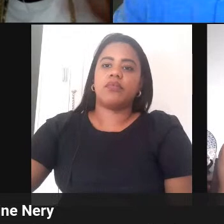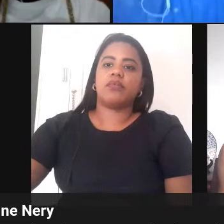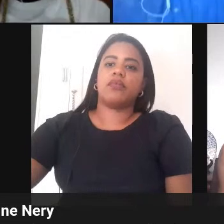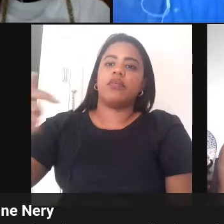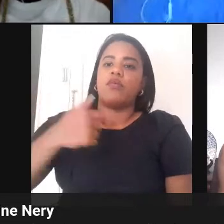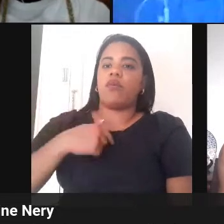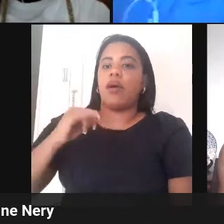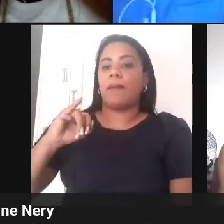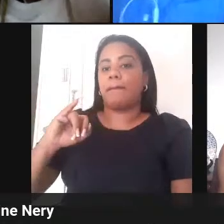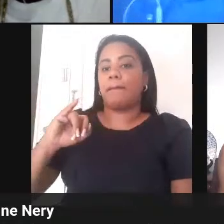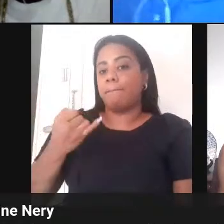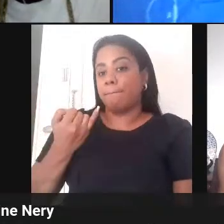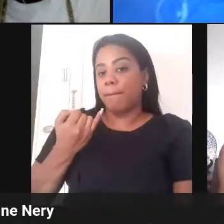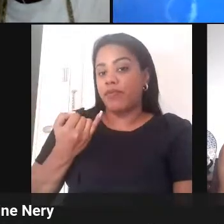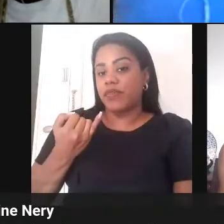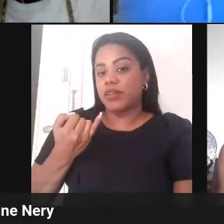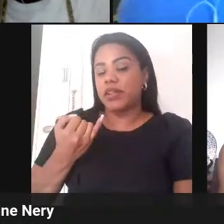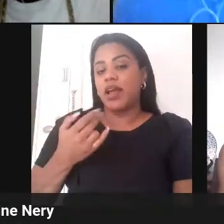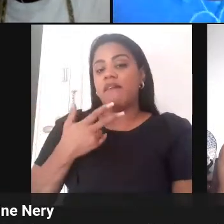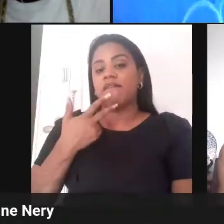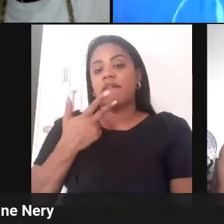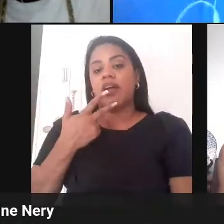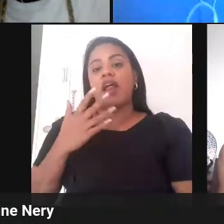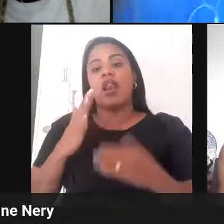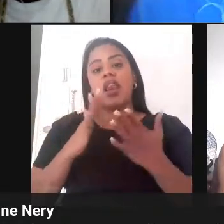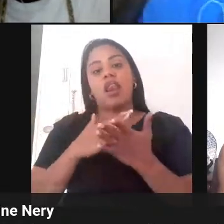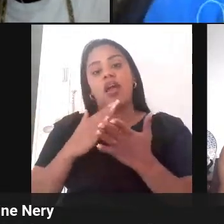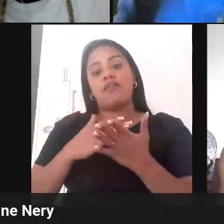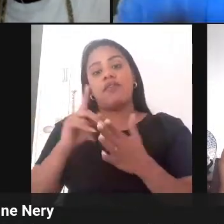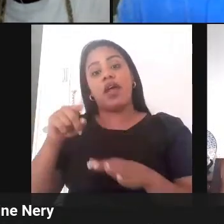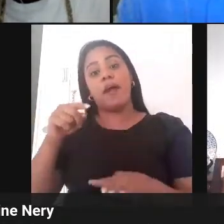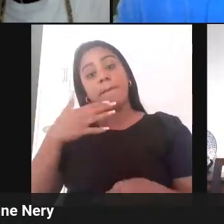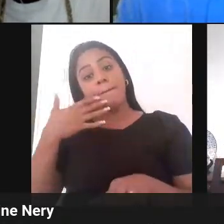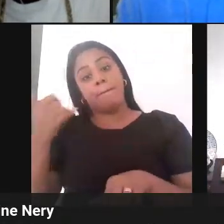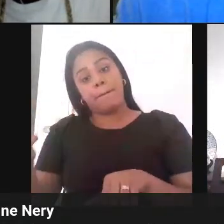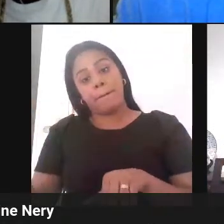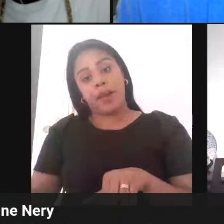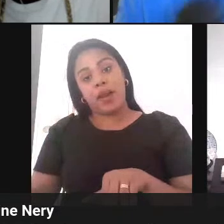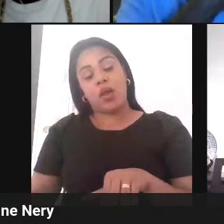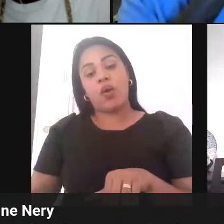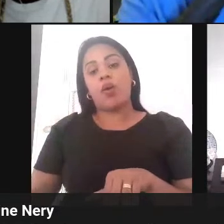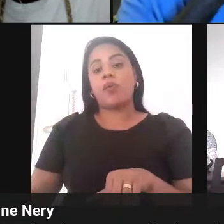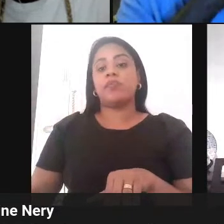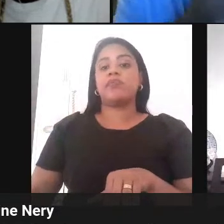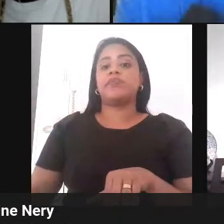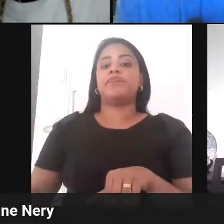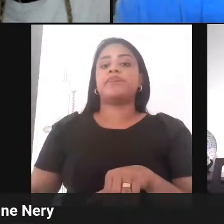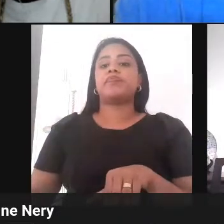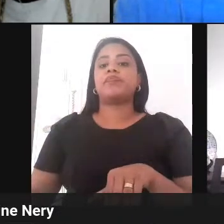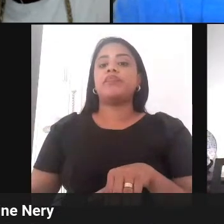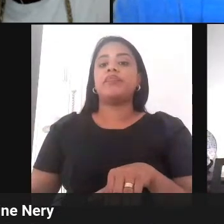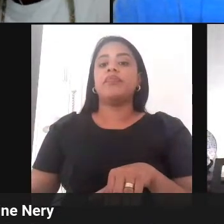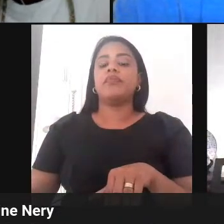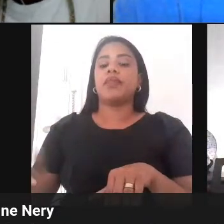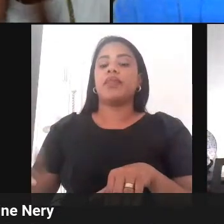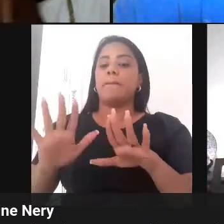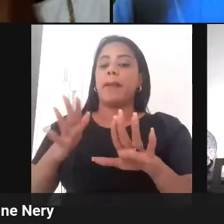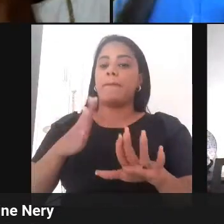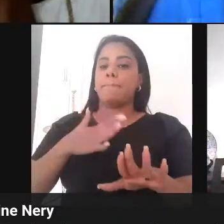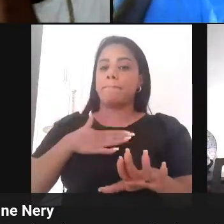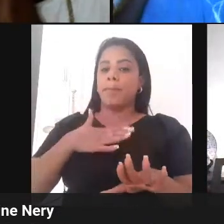um livro por ser o melhor, mas eu vou aproveitar e vender o meu próprio livro, porque eu lancei um